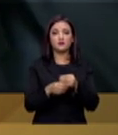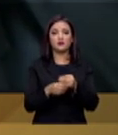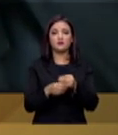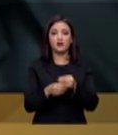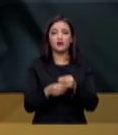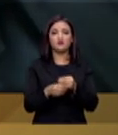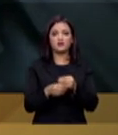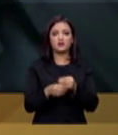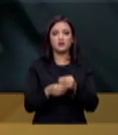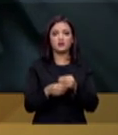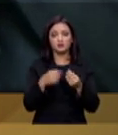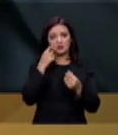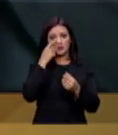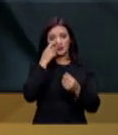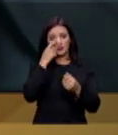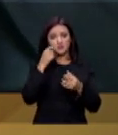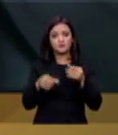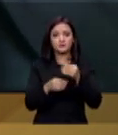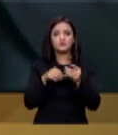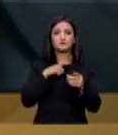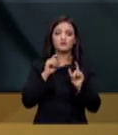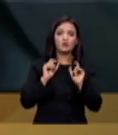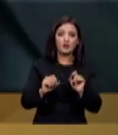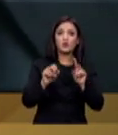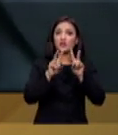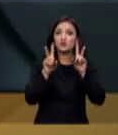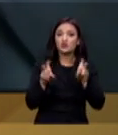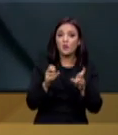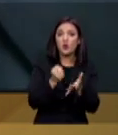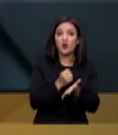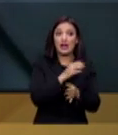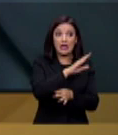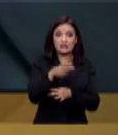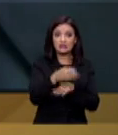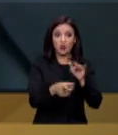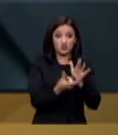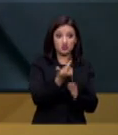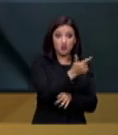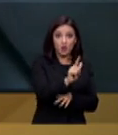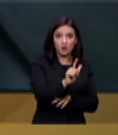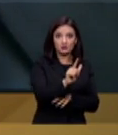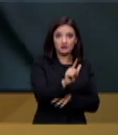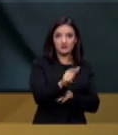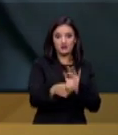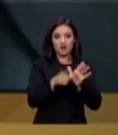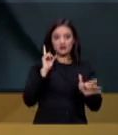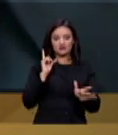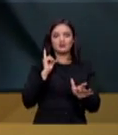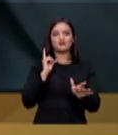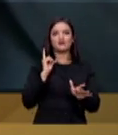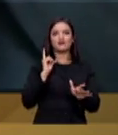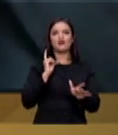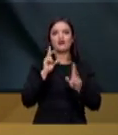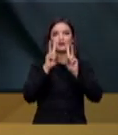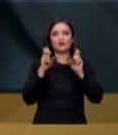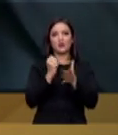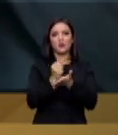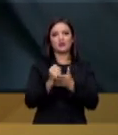versavam sobre contratações temporárias. Aparentemente, essa notícia que nos é trazida